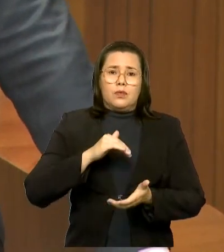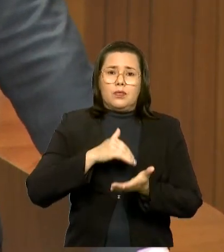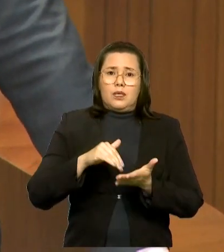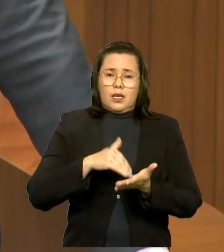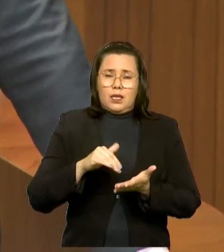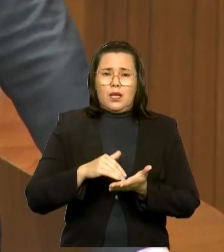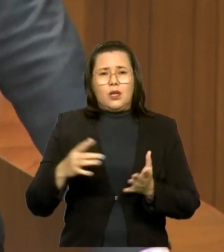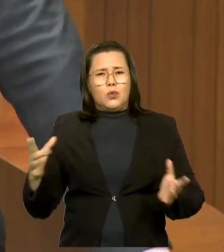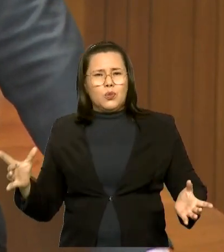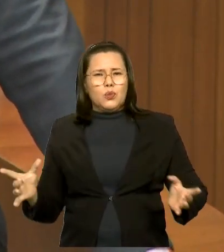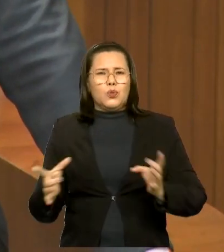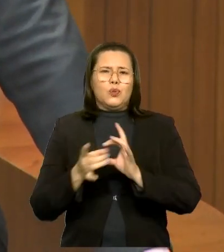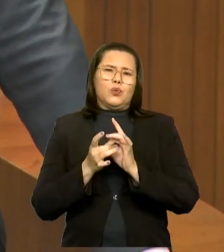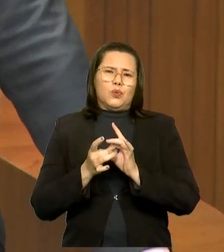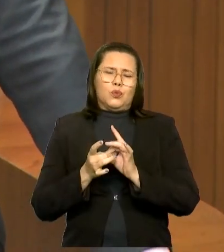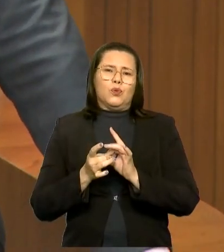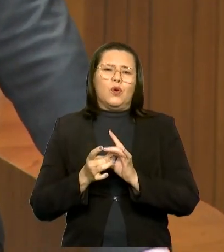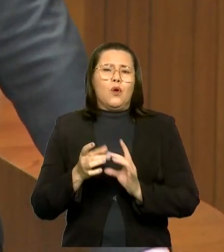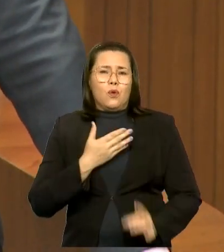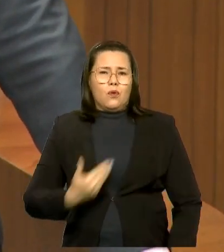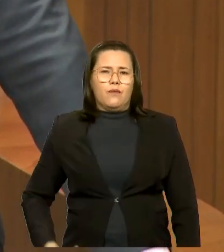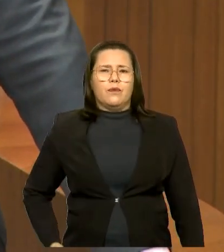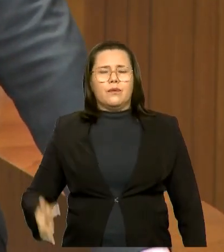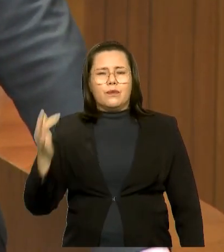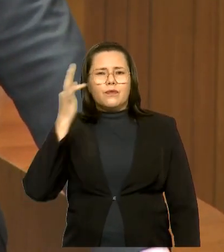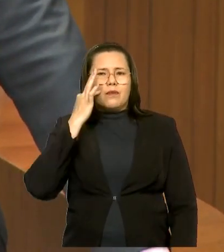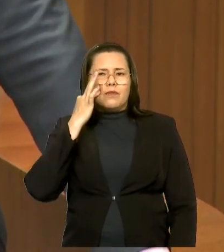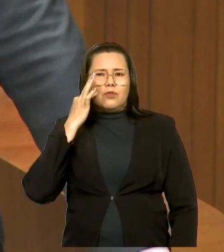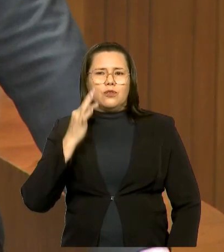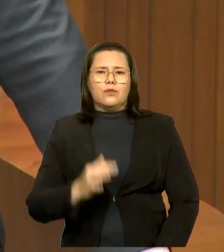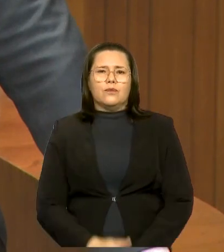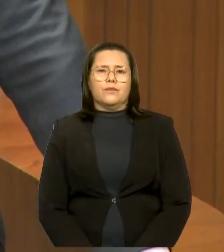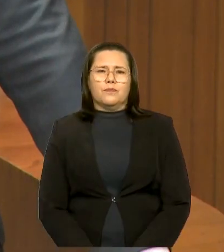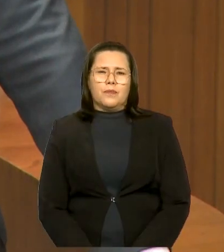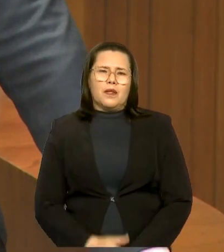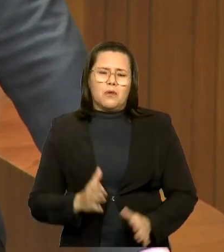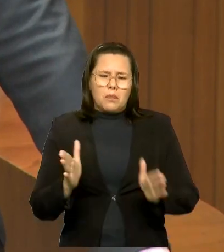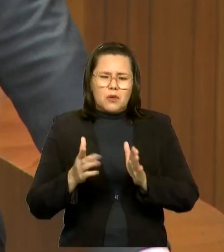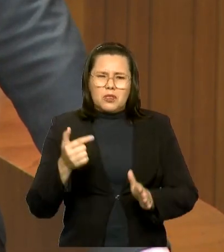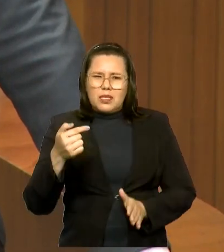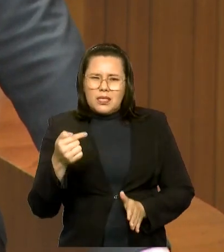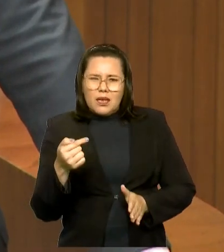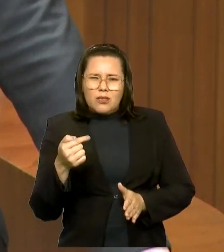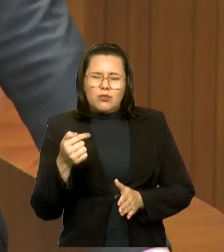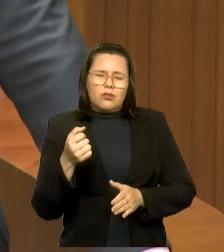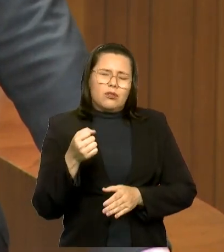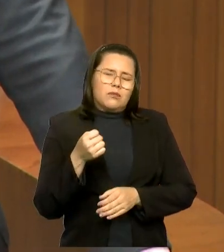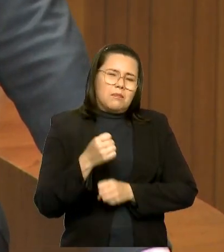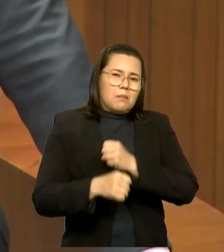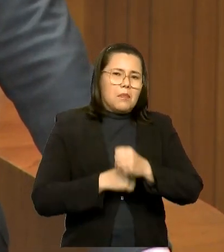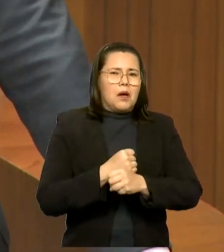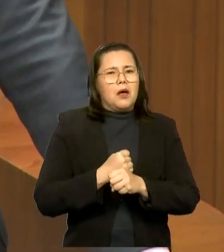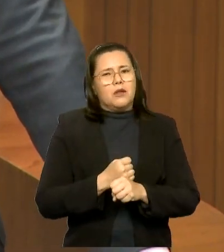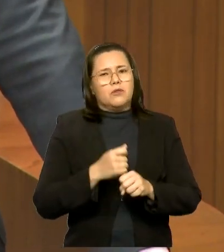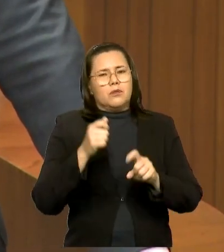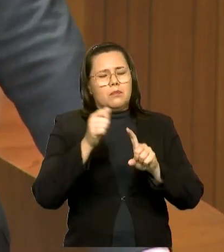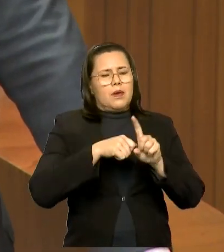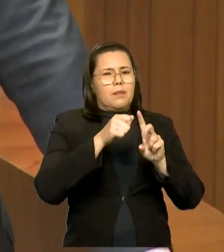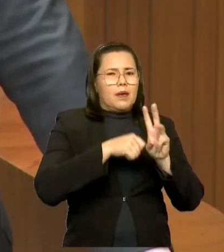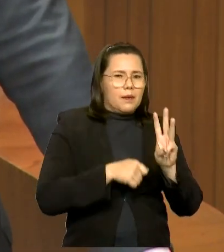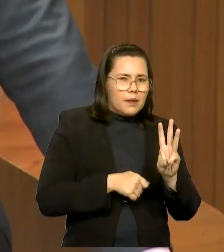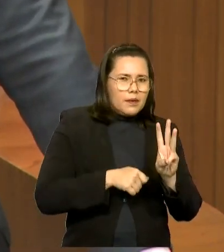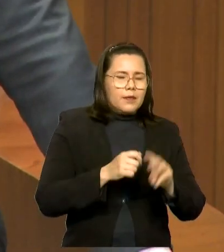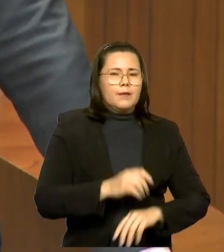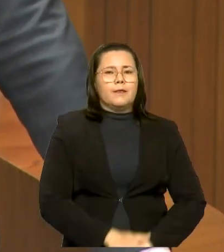do nosso governador, liderado pelo nosso então governador Flávio Dino. É a mesma dedicação que eu venho todos os dias a este parlamento, que eu